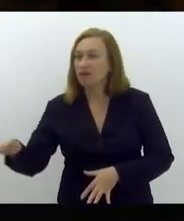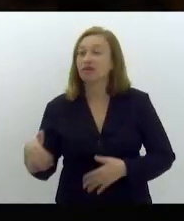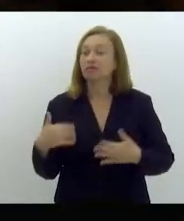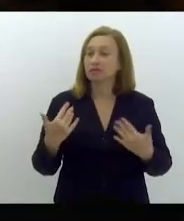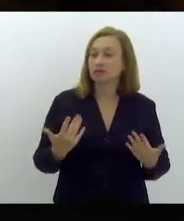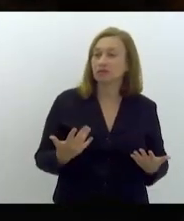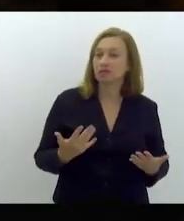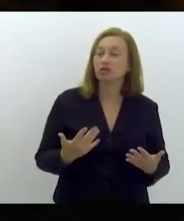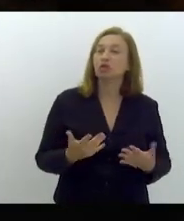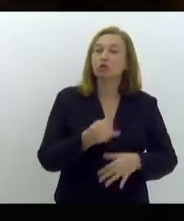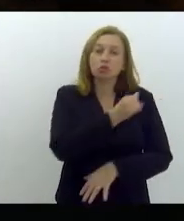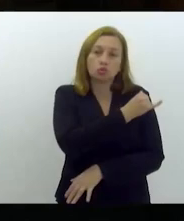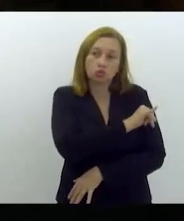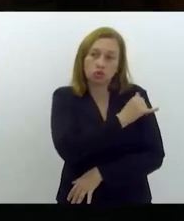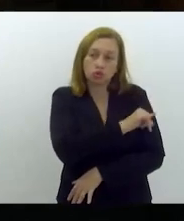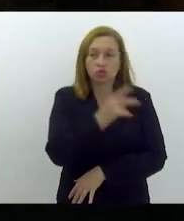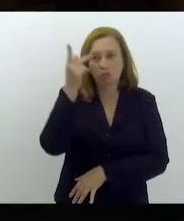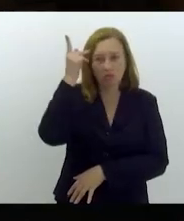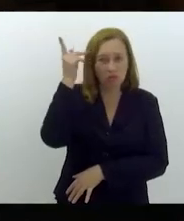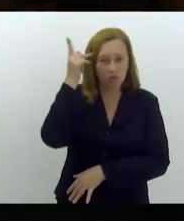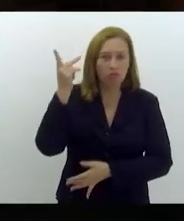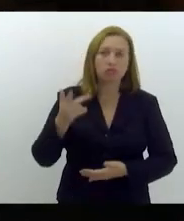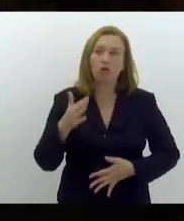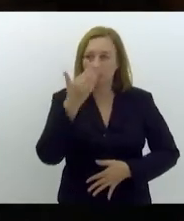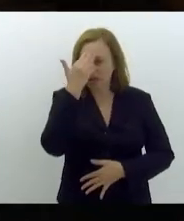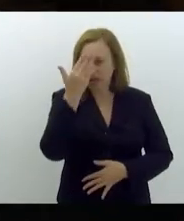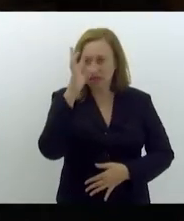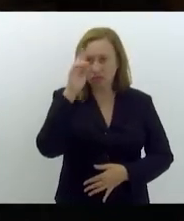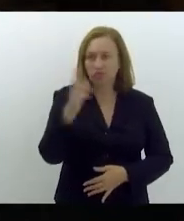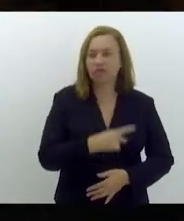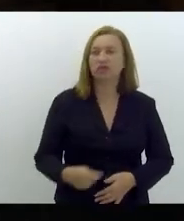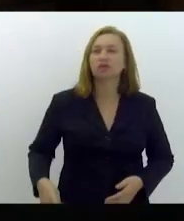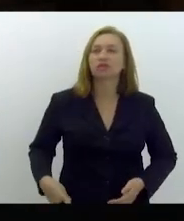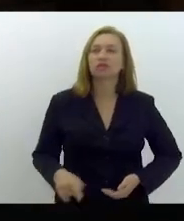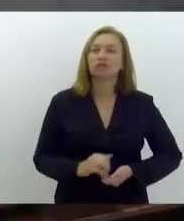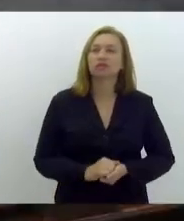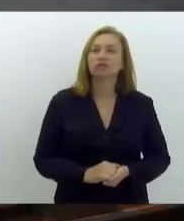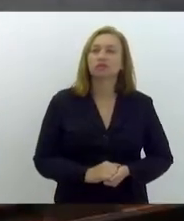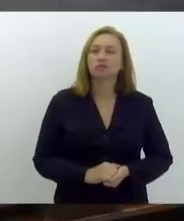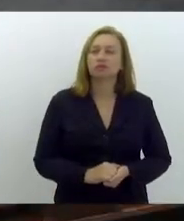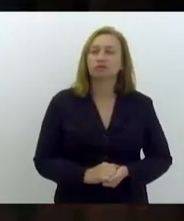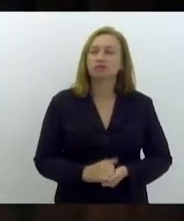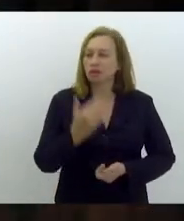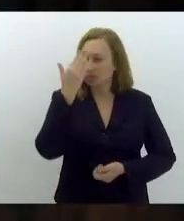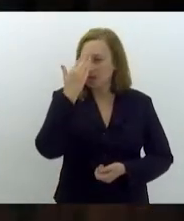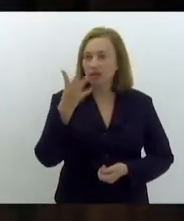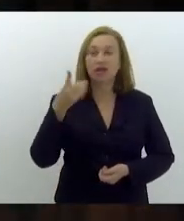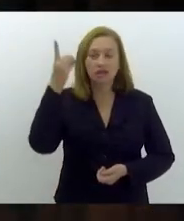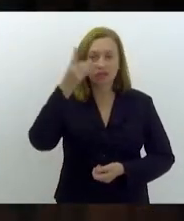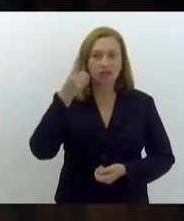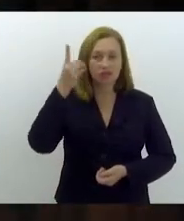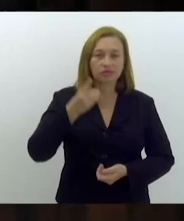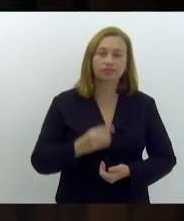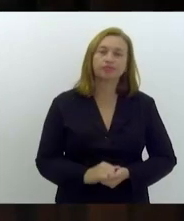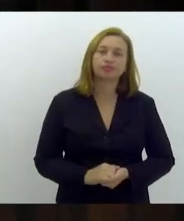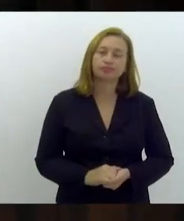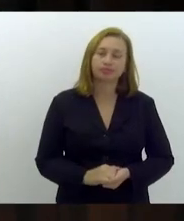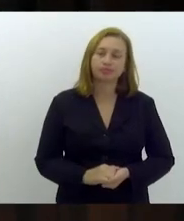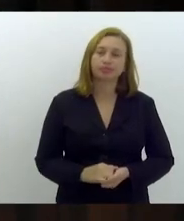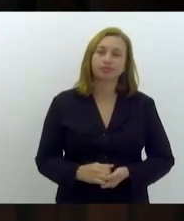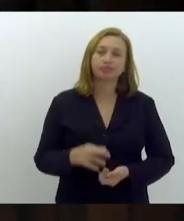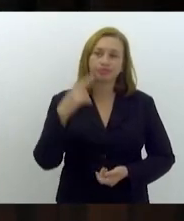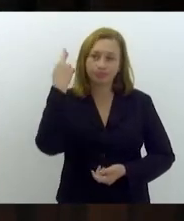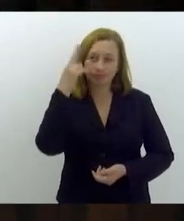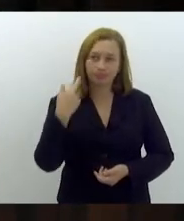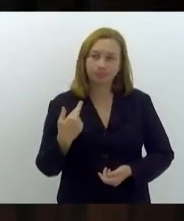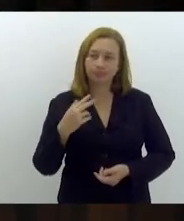periferias seja no Rio de Janeiro seja em São Paulo muito obrigada senhor presidente Obrigado deputada tá da